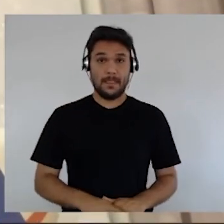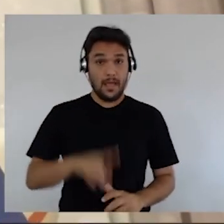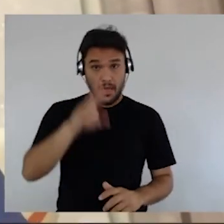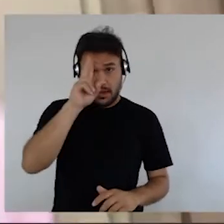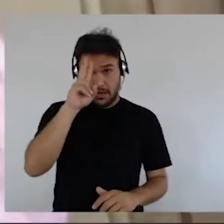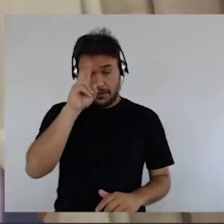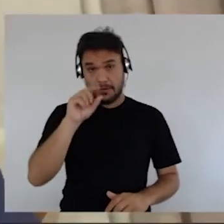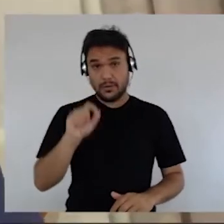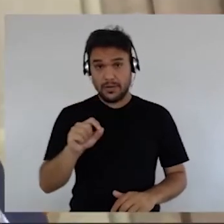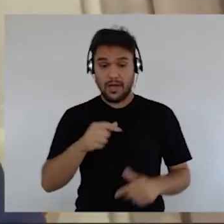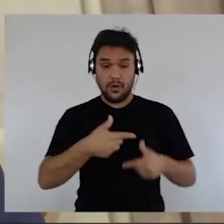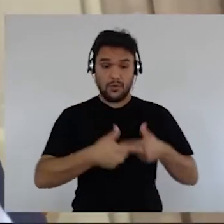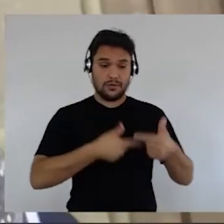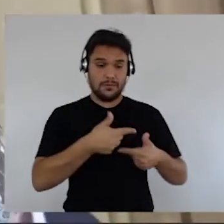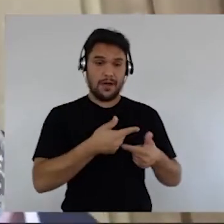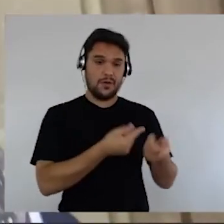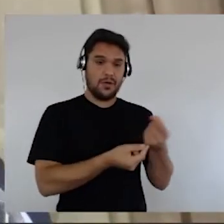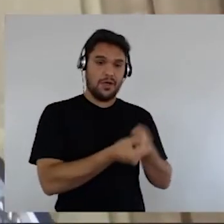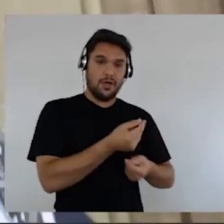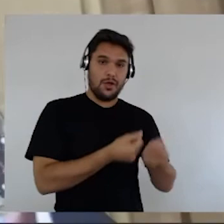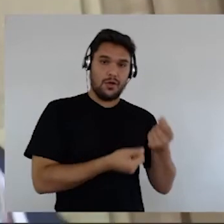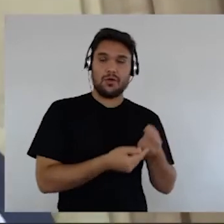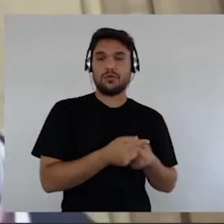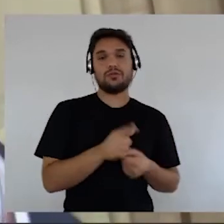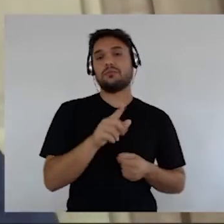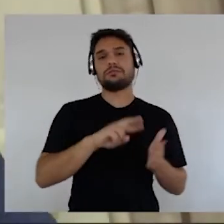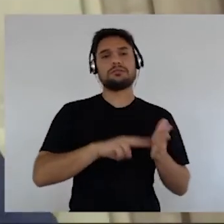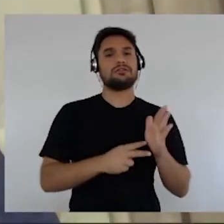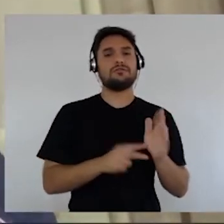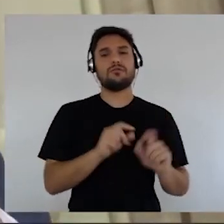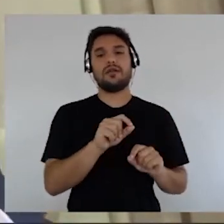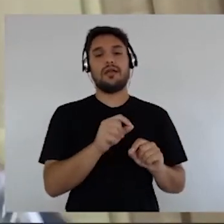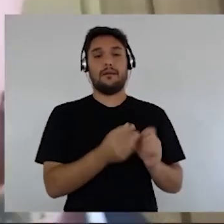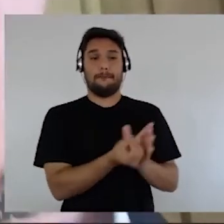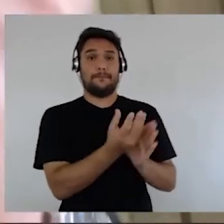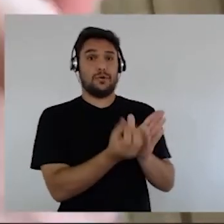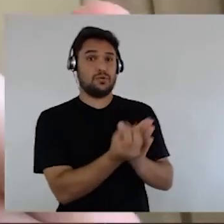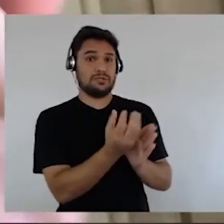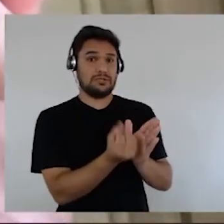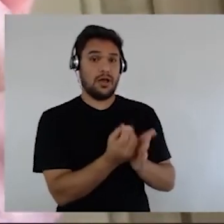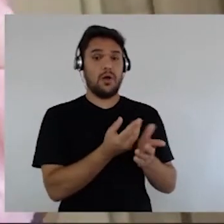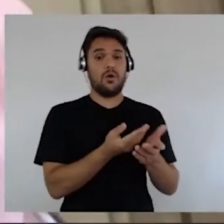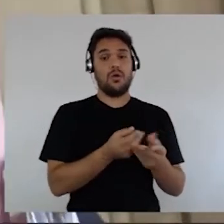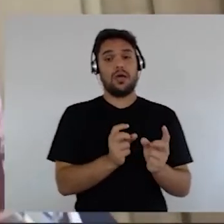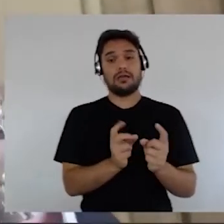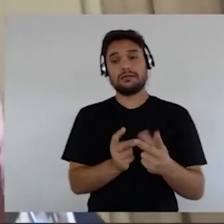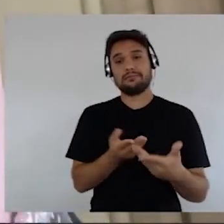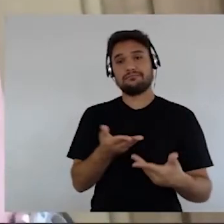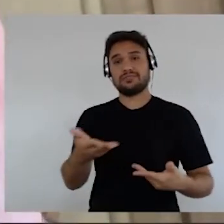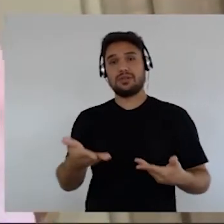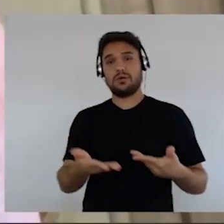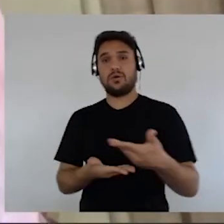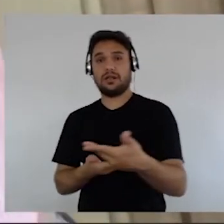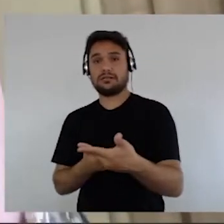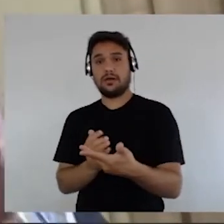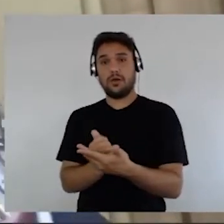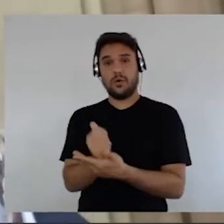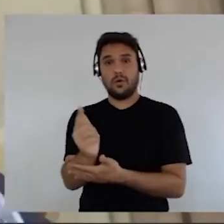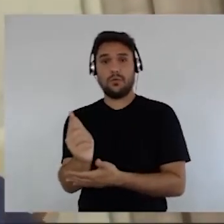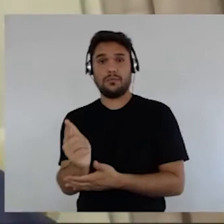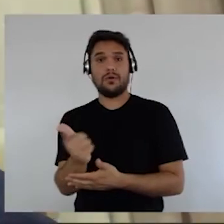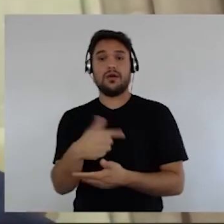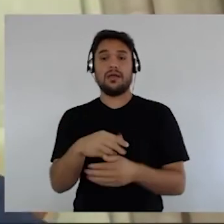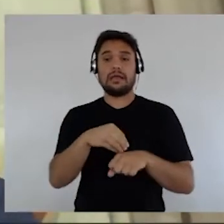Lembrando que a atividade econômica é a atividade de produção, circulação, consumo